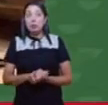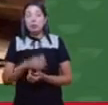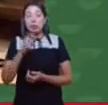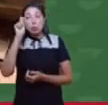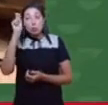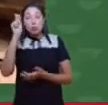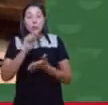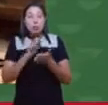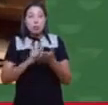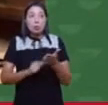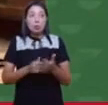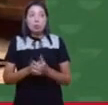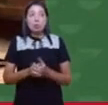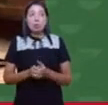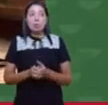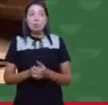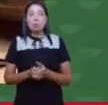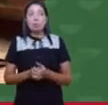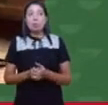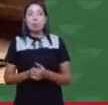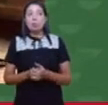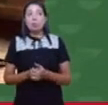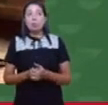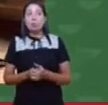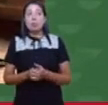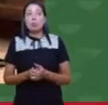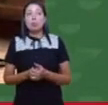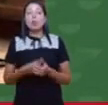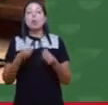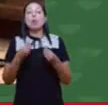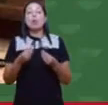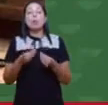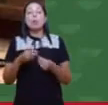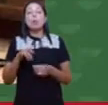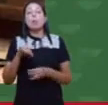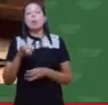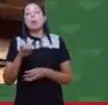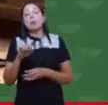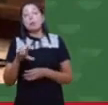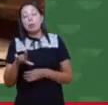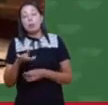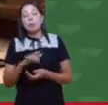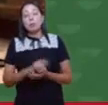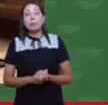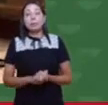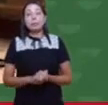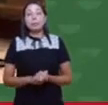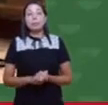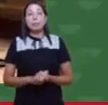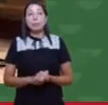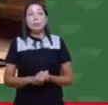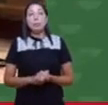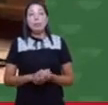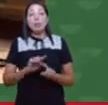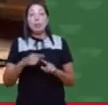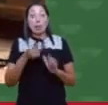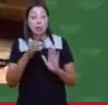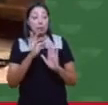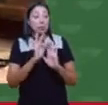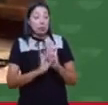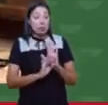escritor. Gostaria de escritor como o Manuel Maria Barbosa. Mas o